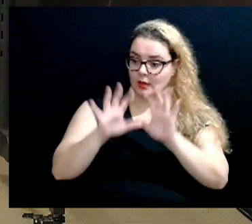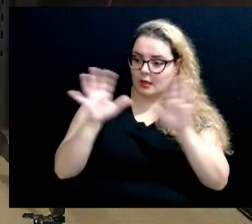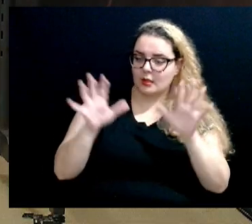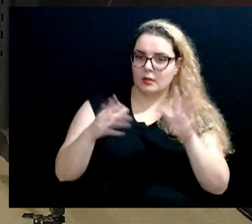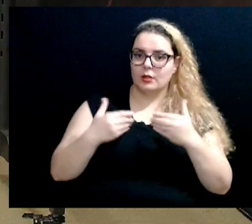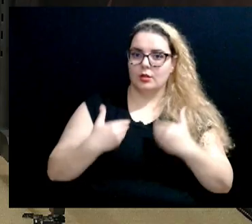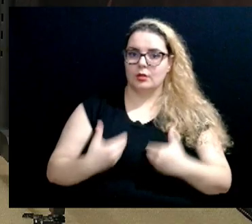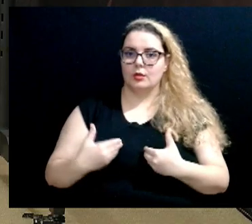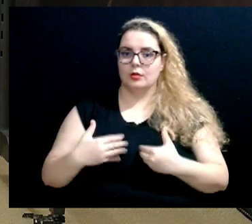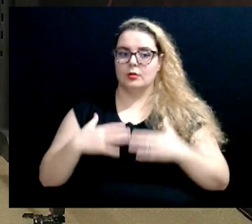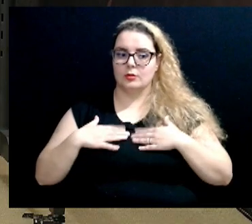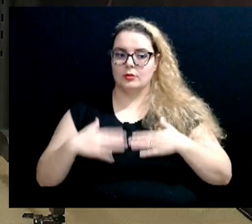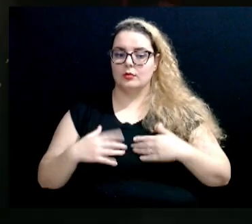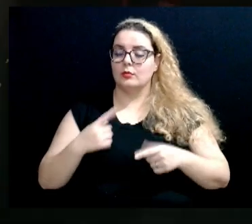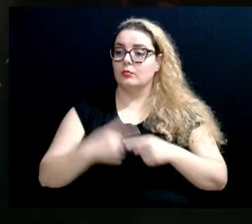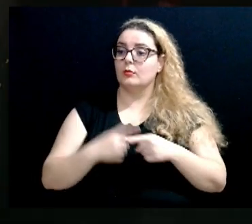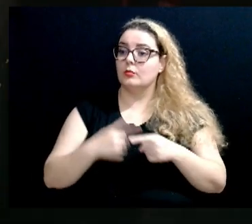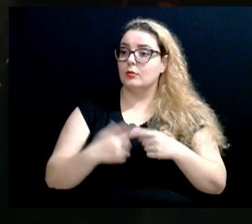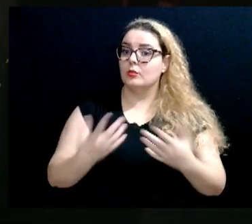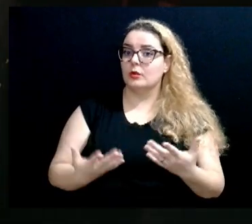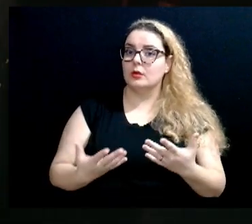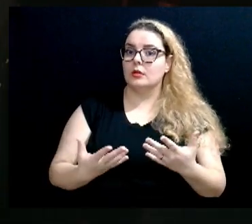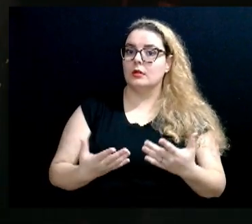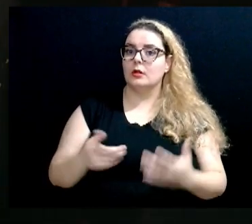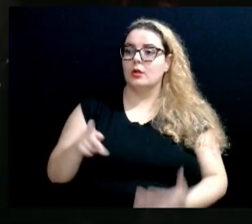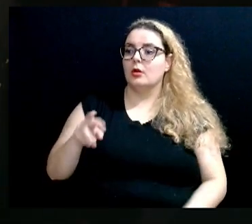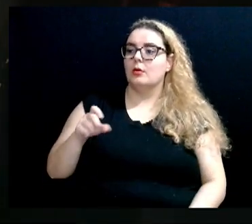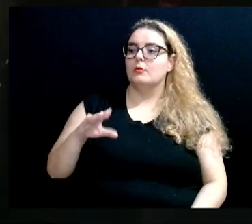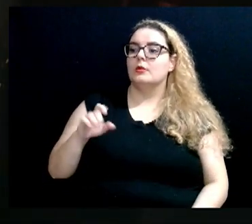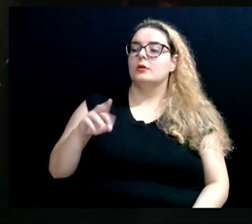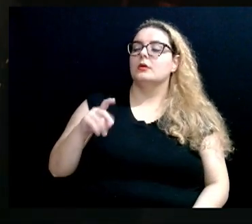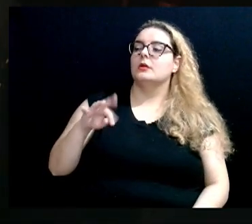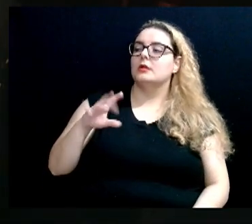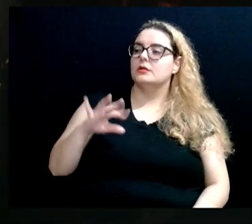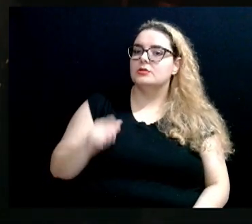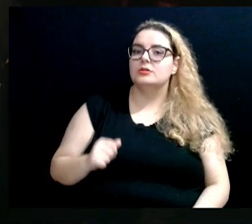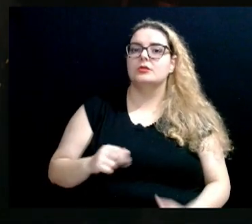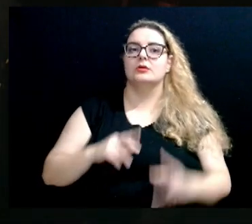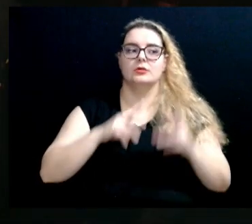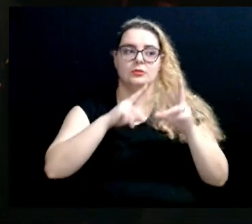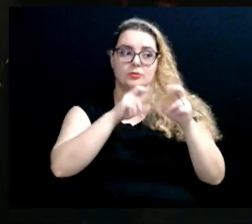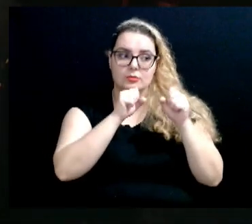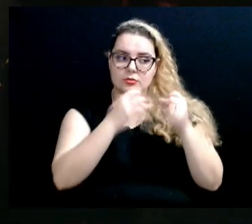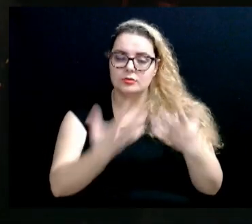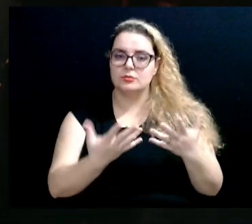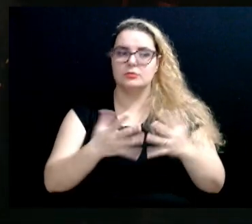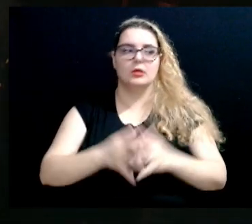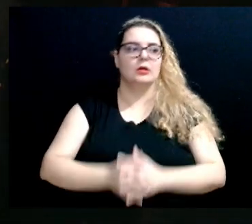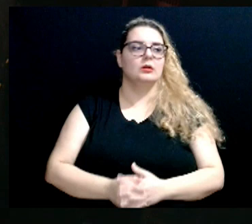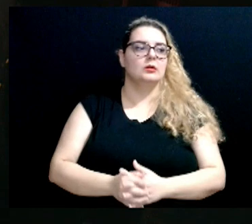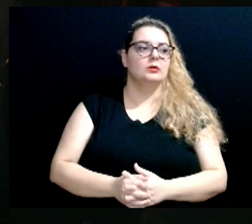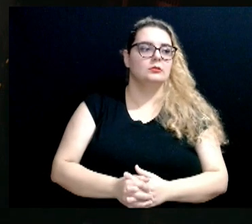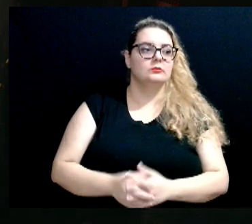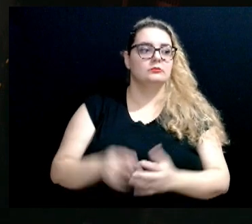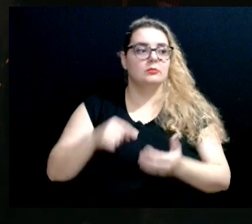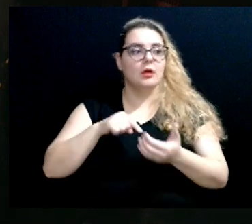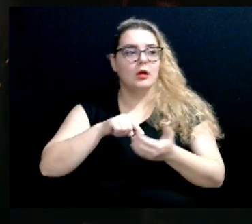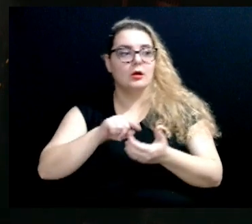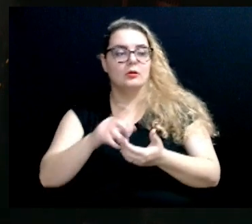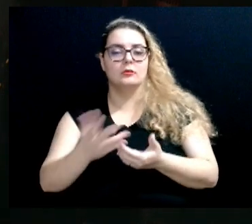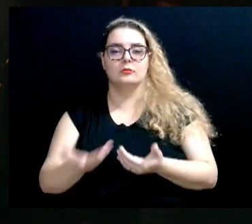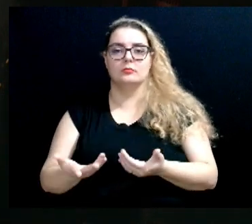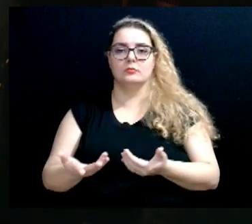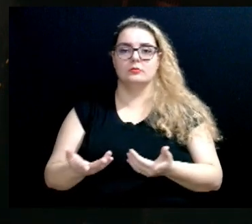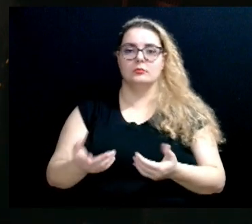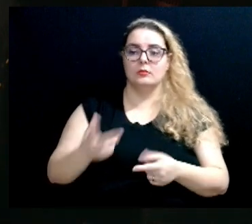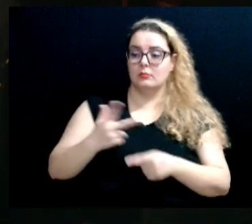corpo. Por que a gente procrastina o sono com um celular, com uma série